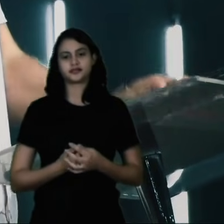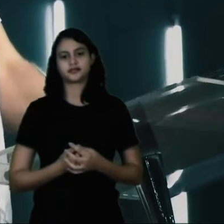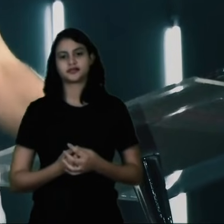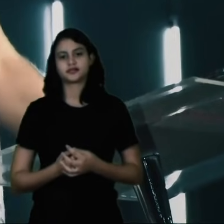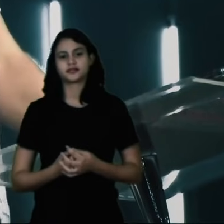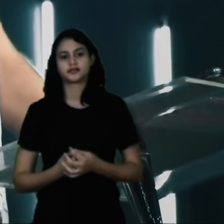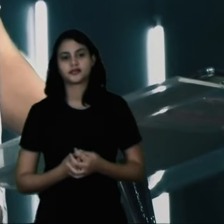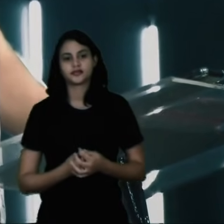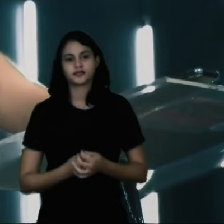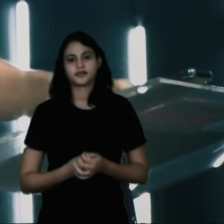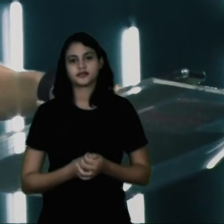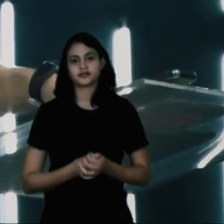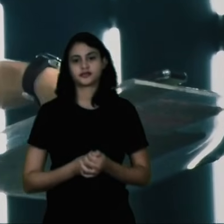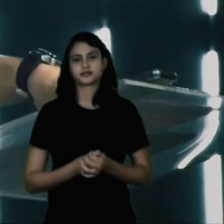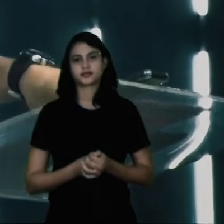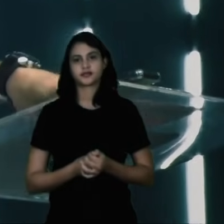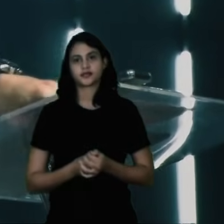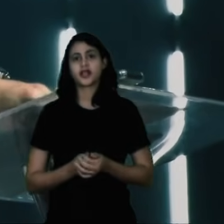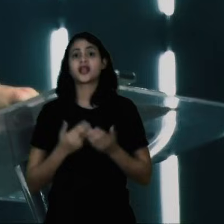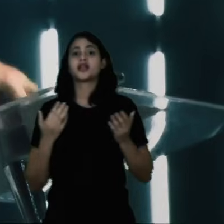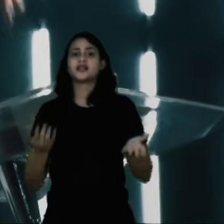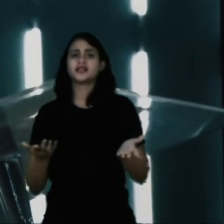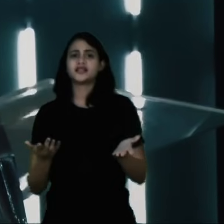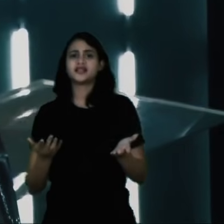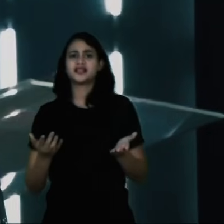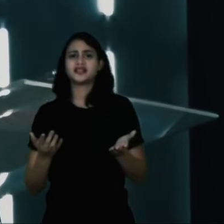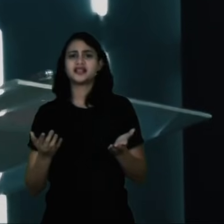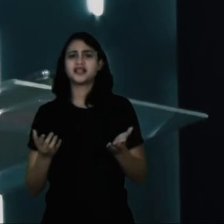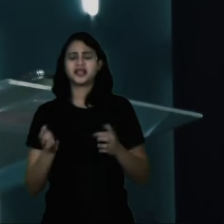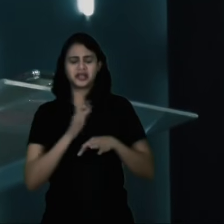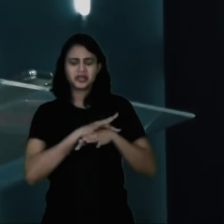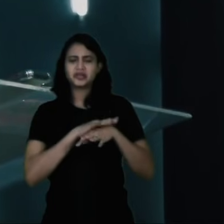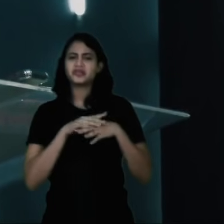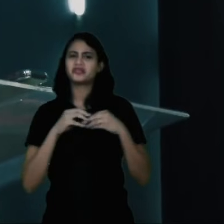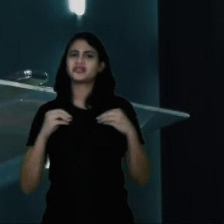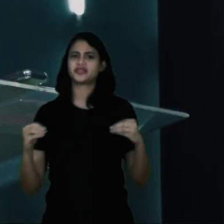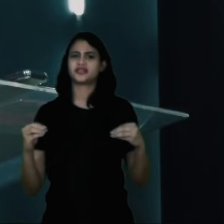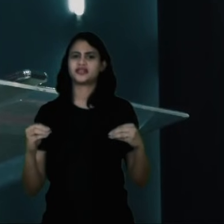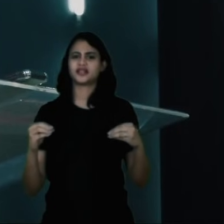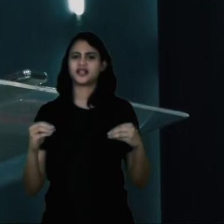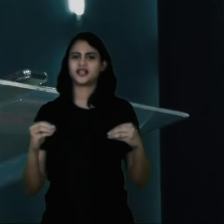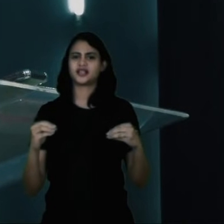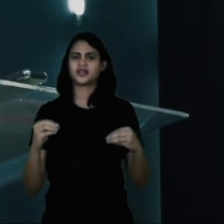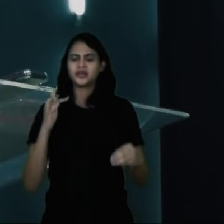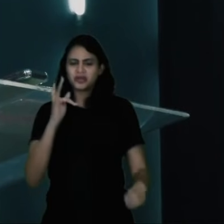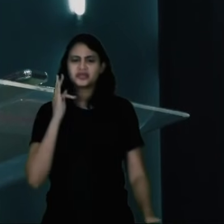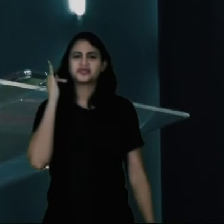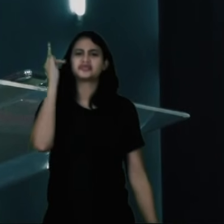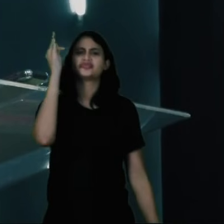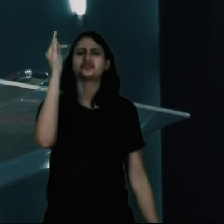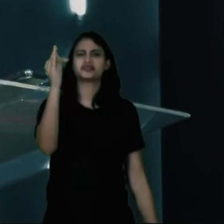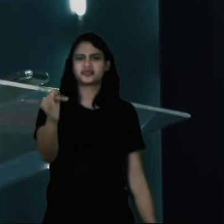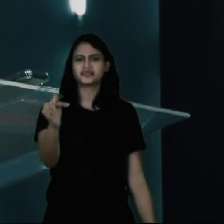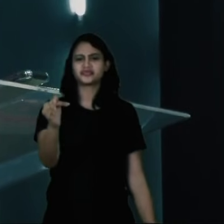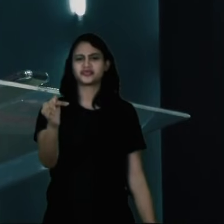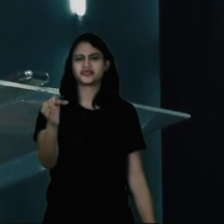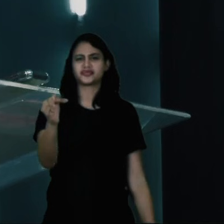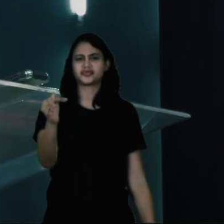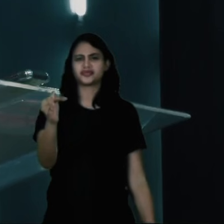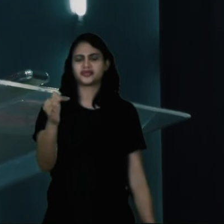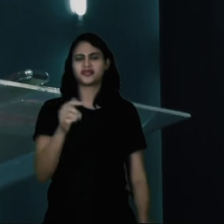E se isso não for tratado, o reflexo daquilo que acontece comigo e com